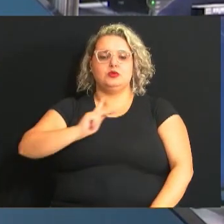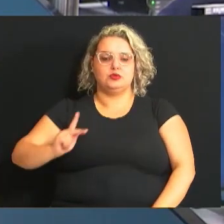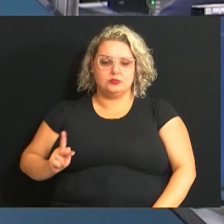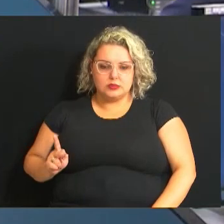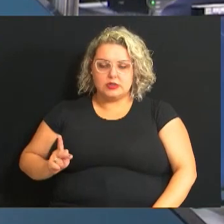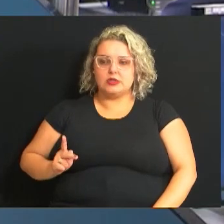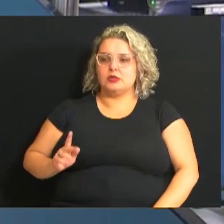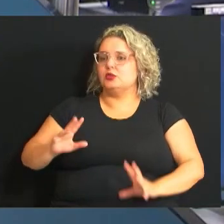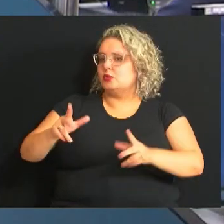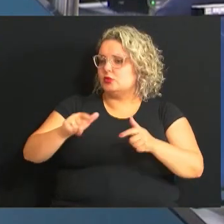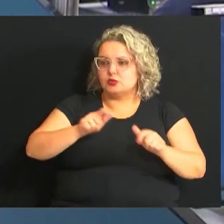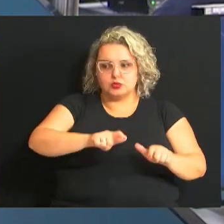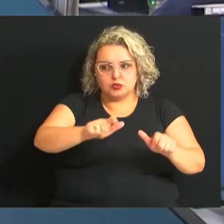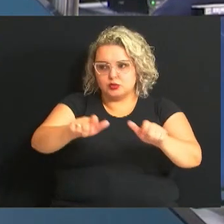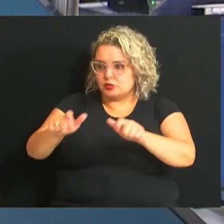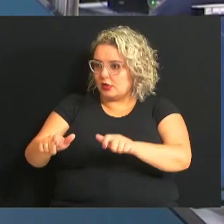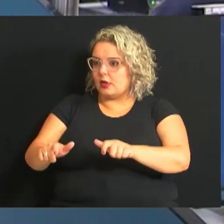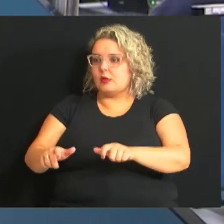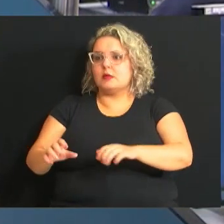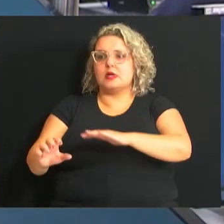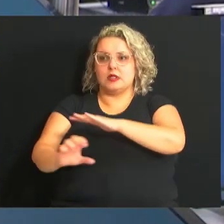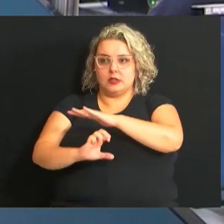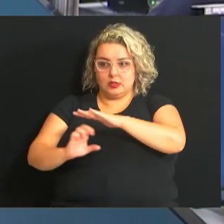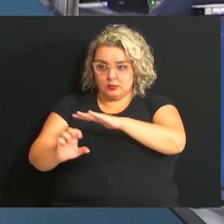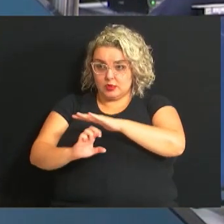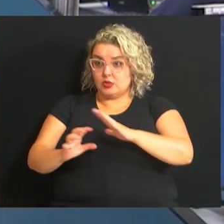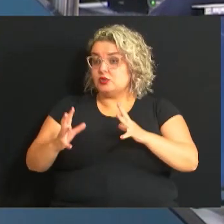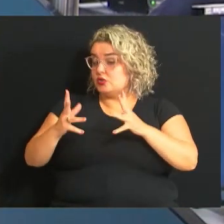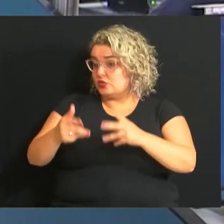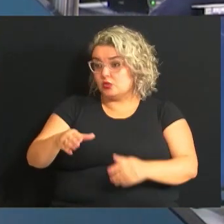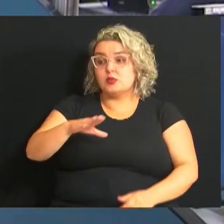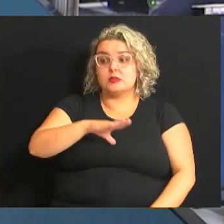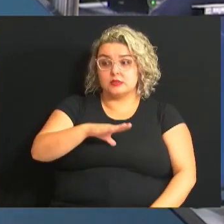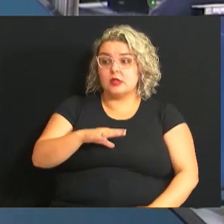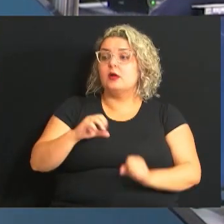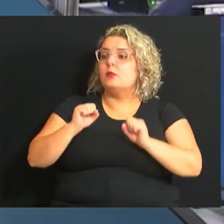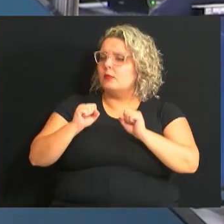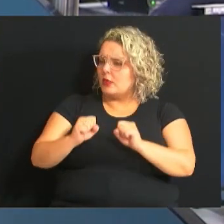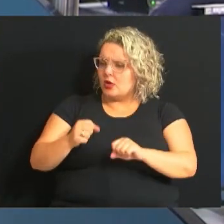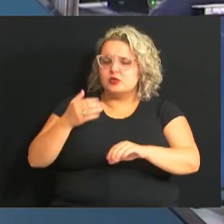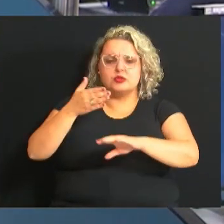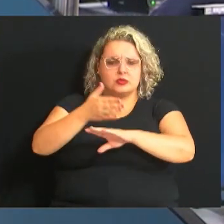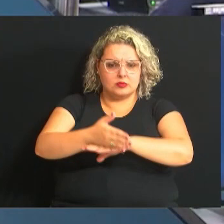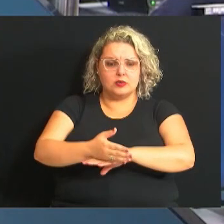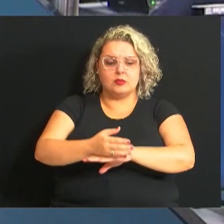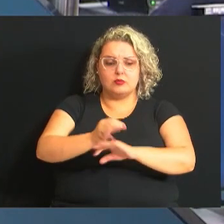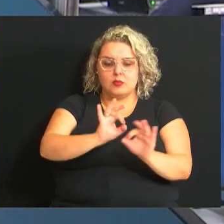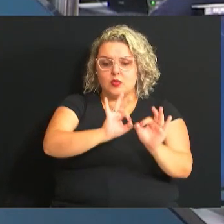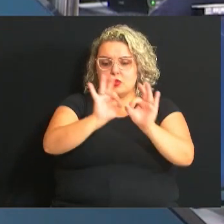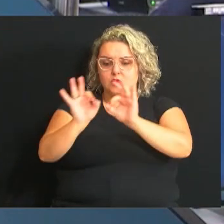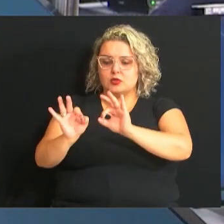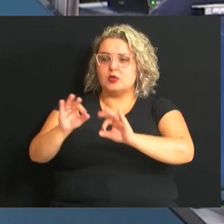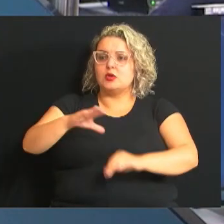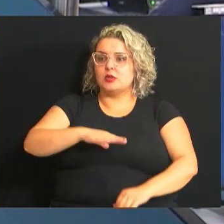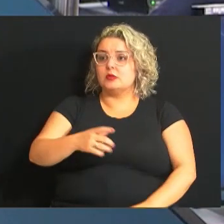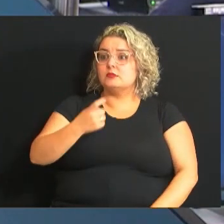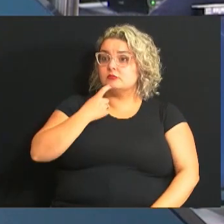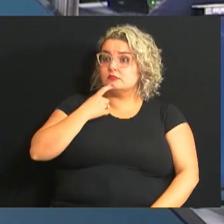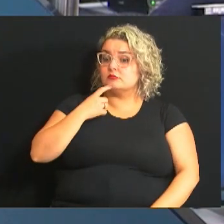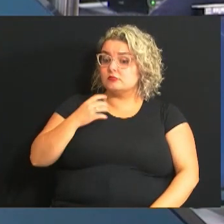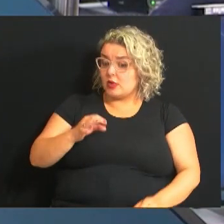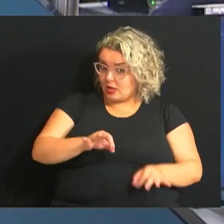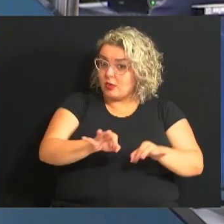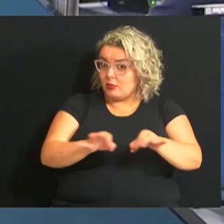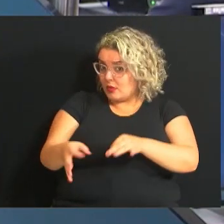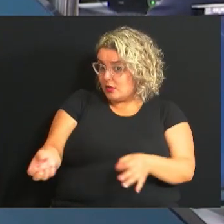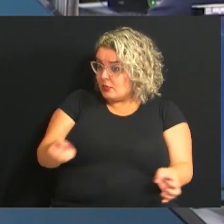estabelecimentos, pessoa jurídica, melhor dizendo, de toda a cidade, podem fazer parte do programa Monitora Campinas. É um programa inovador, né, Paulo?